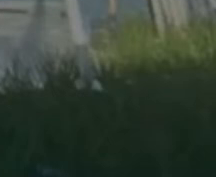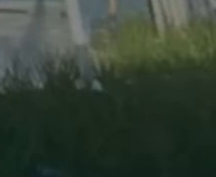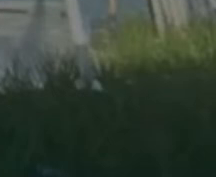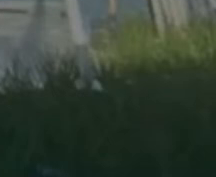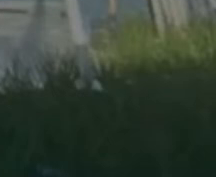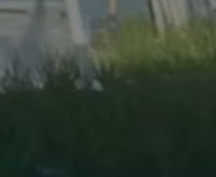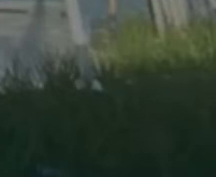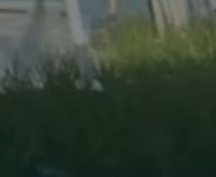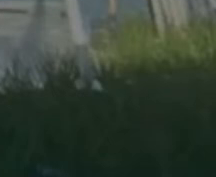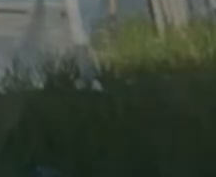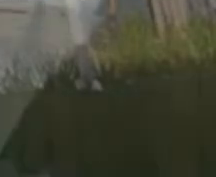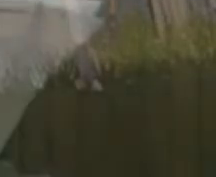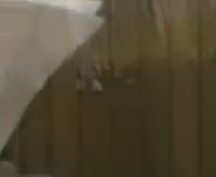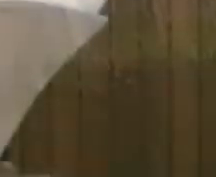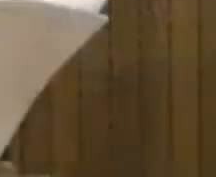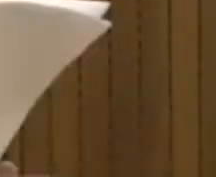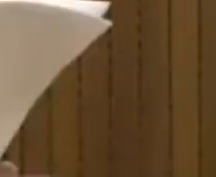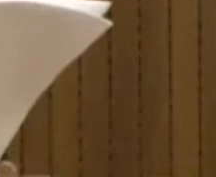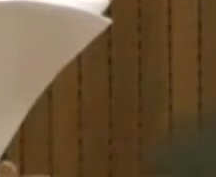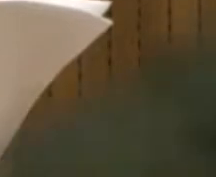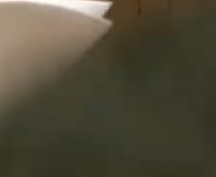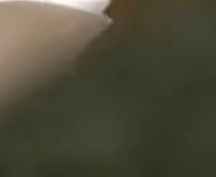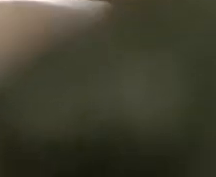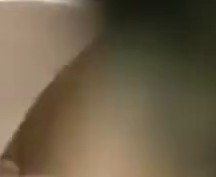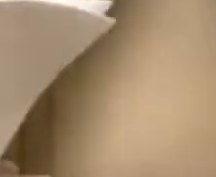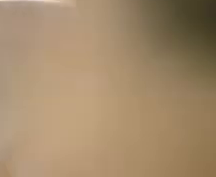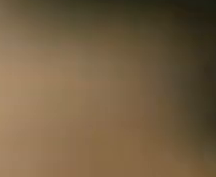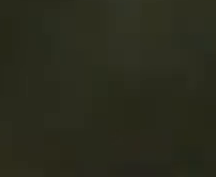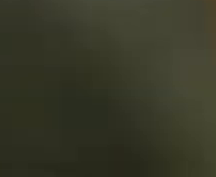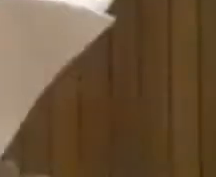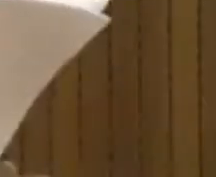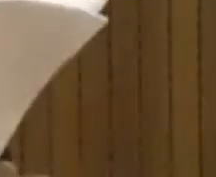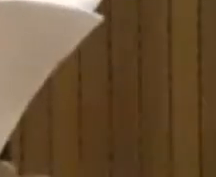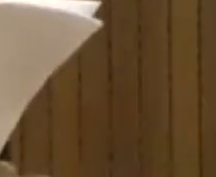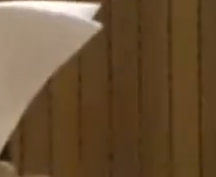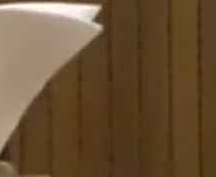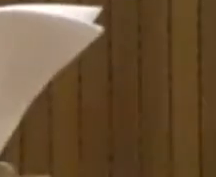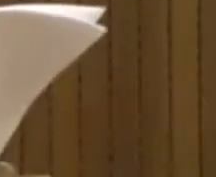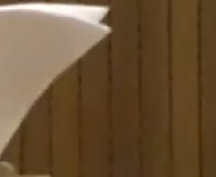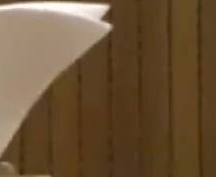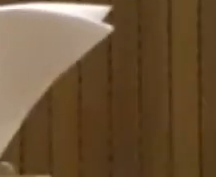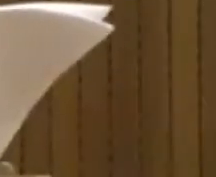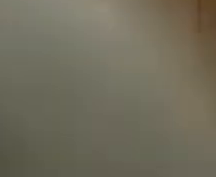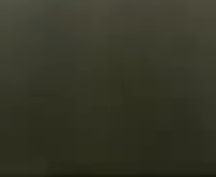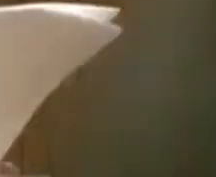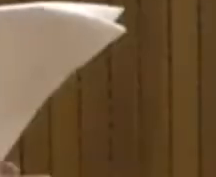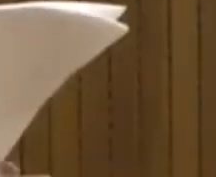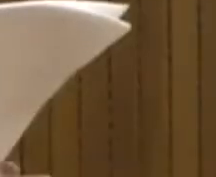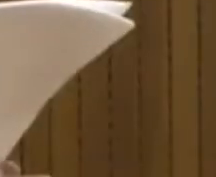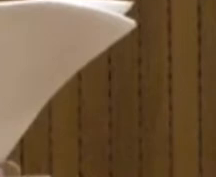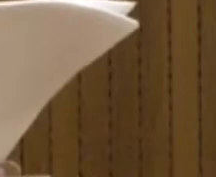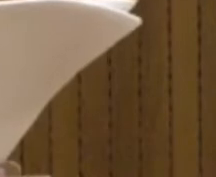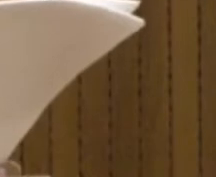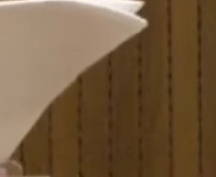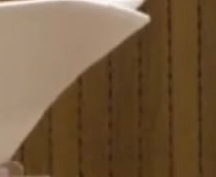Tem início a cerimônia de inauguração do novo edifício sede da Procuradoria da República do Estado do Pará.